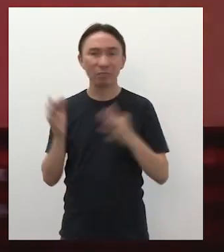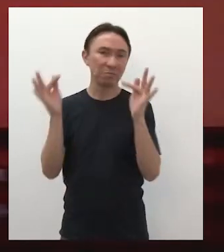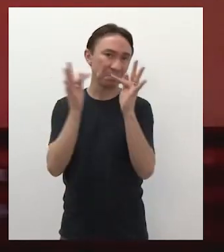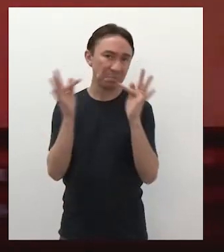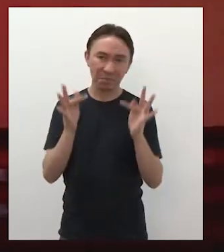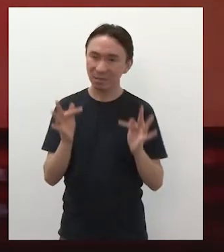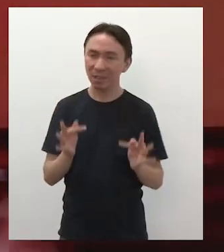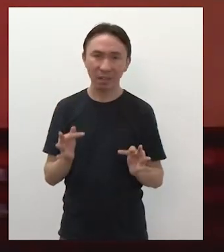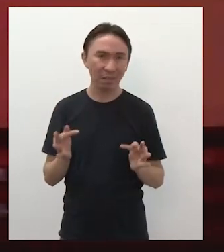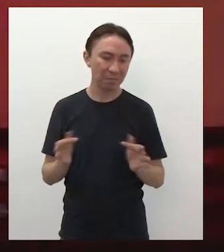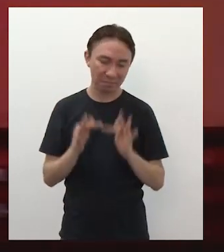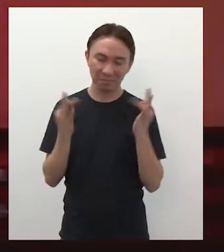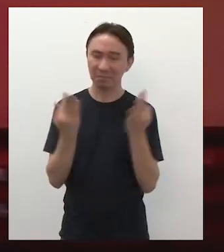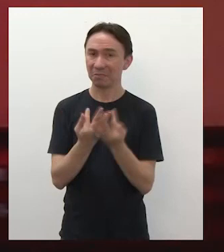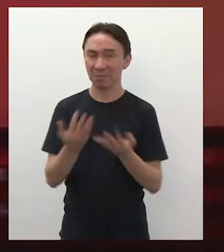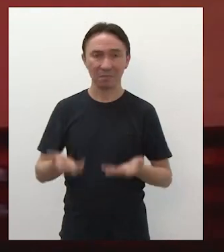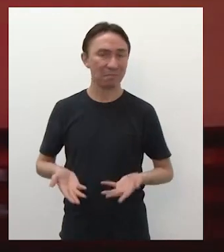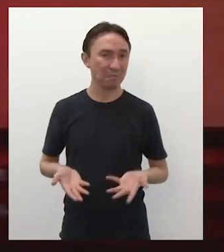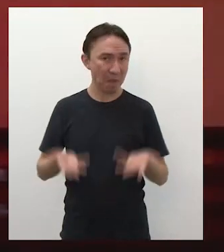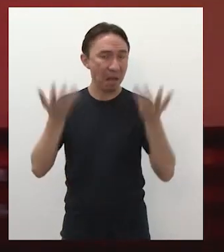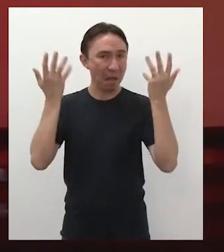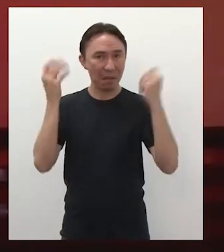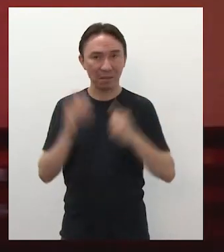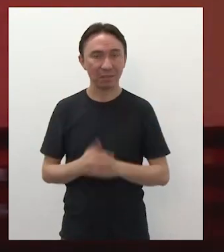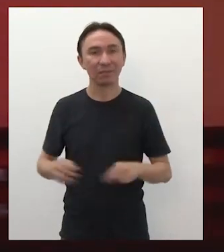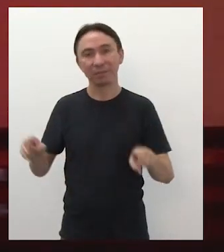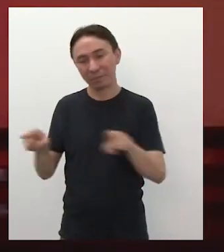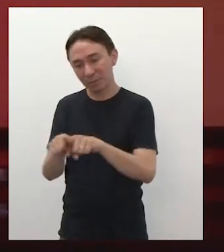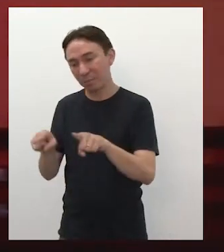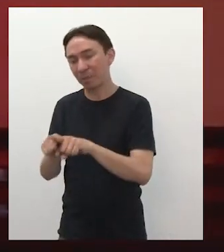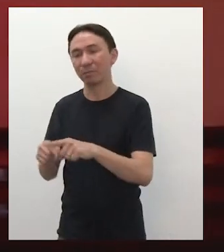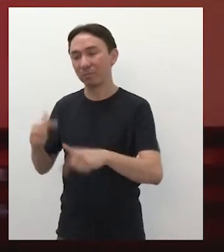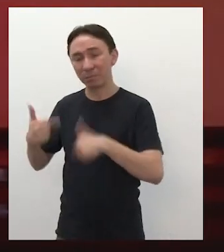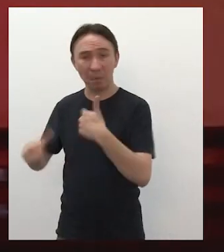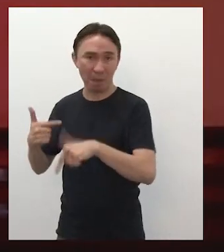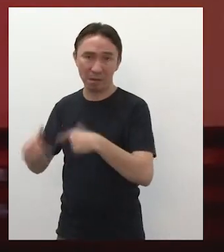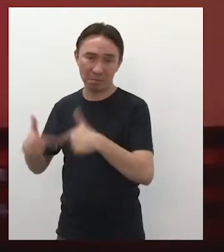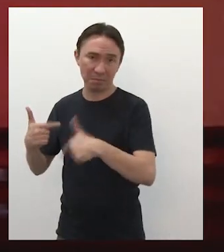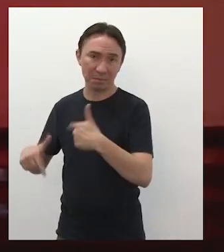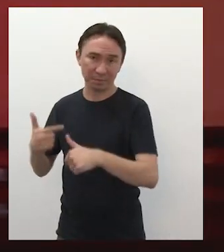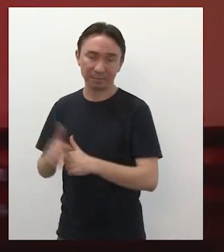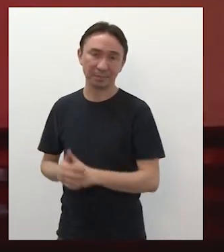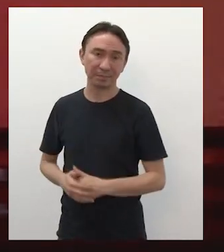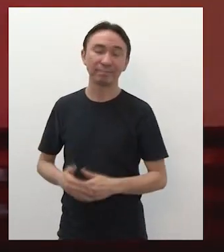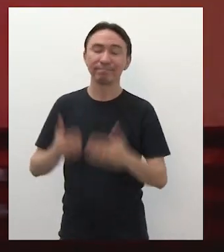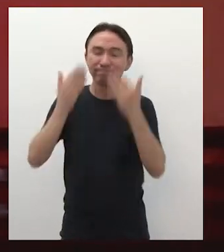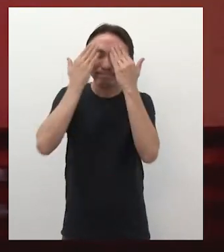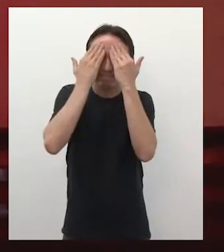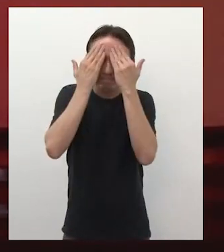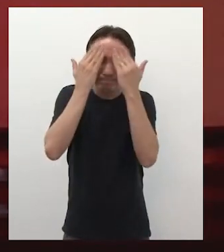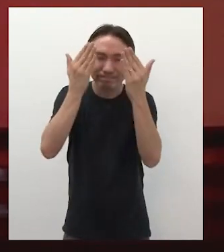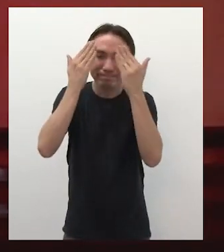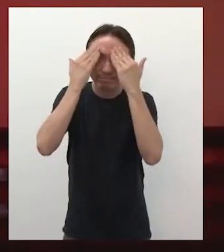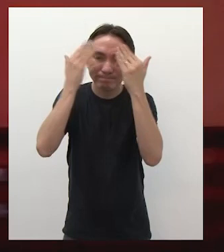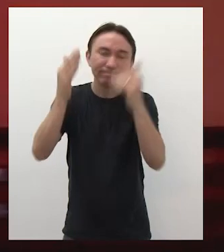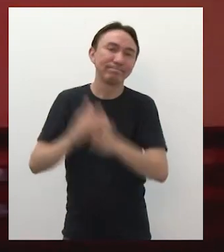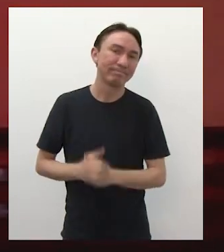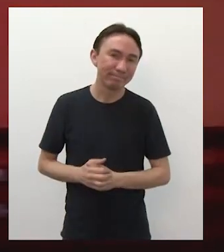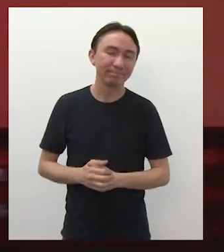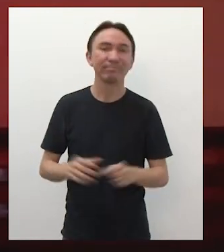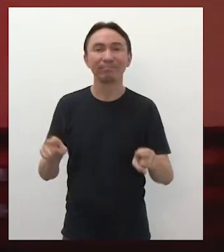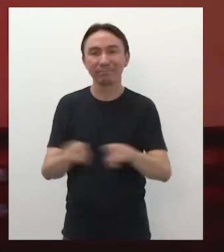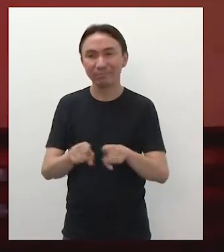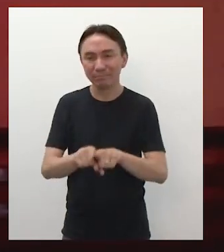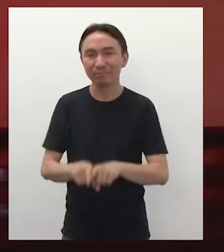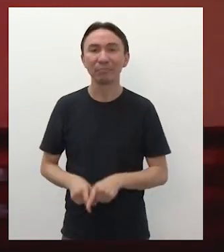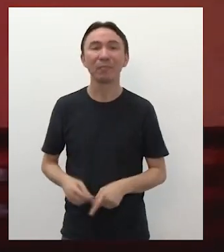dúvida. no nosso trabalho nem se fala. Então, fica aqui o nosso agradecimento e o convite para